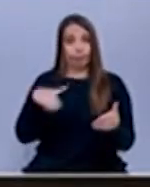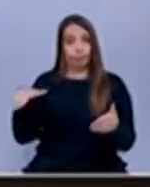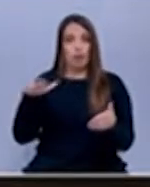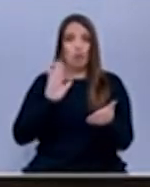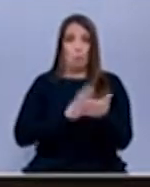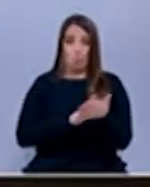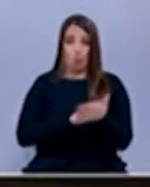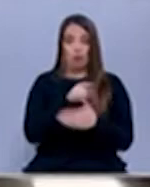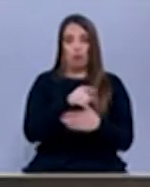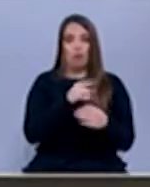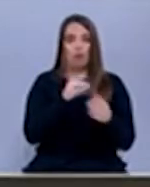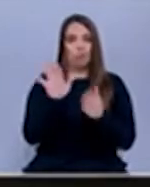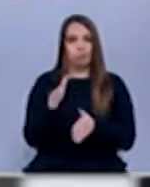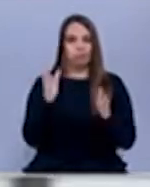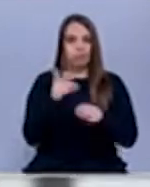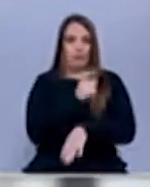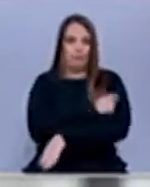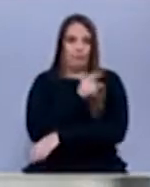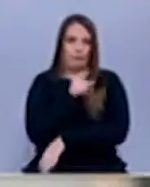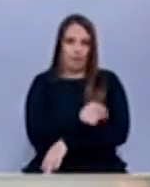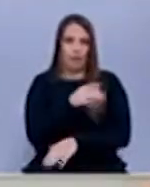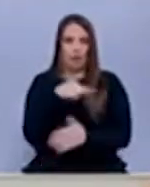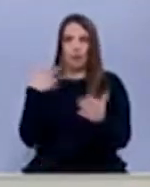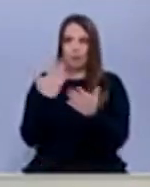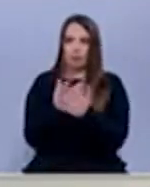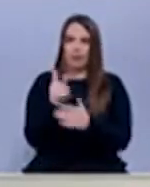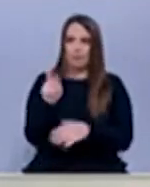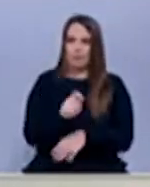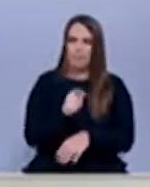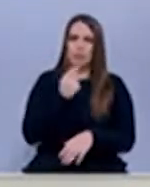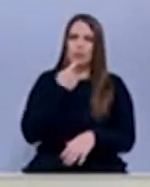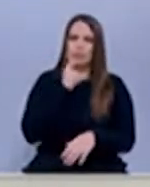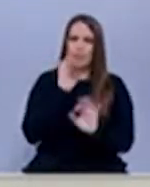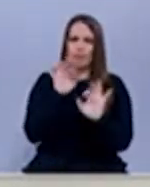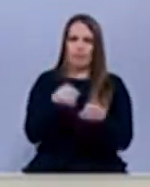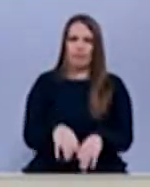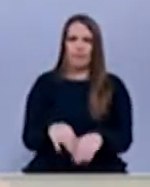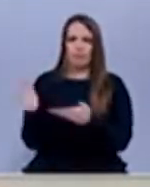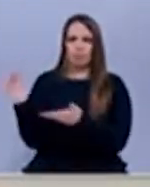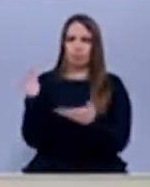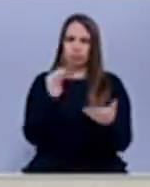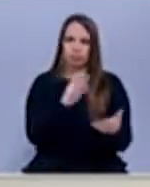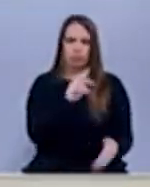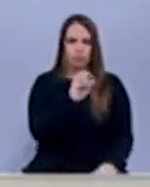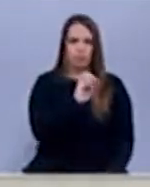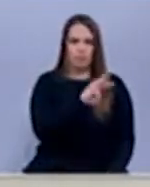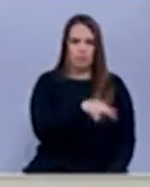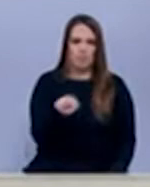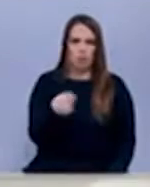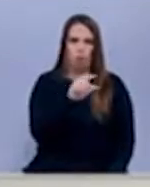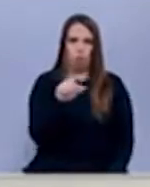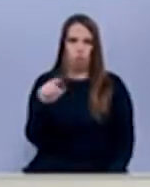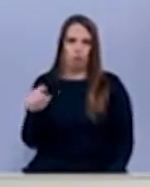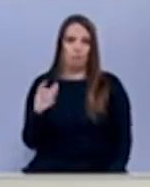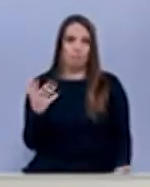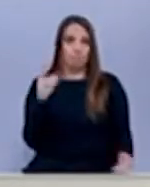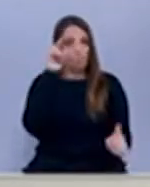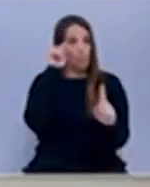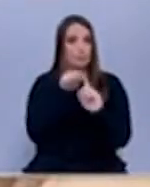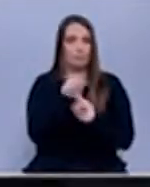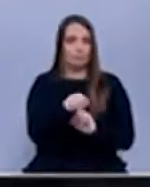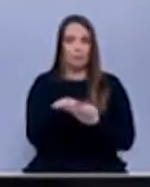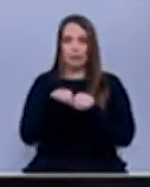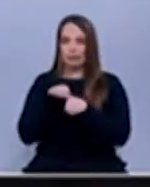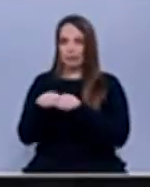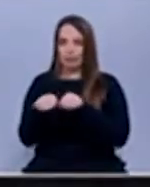produzir a imunidade da AstraZeneca. Até ao final do mês de abril, espera entregar 30 milhões de doses. Em